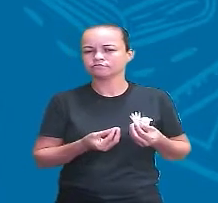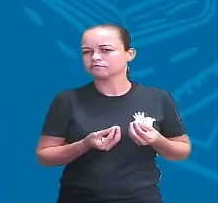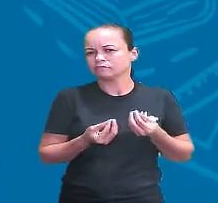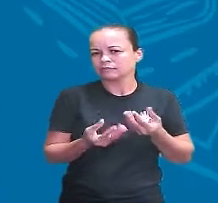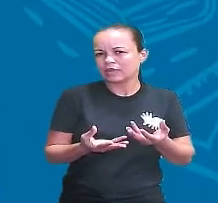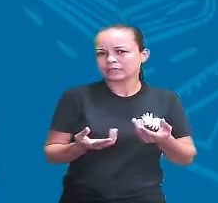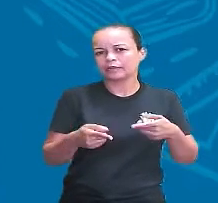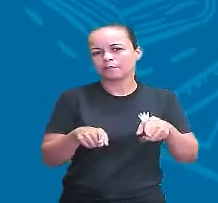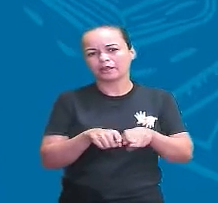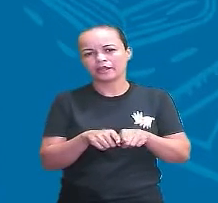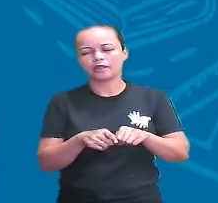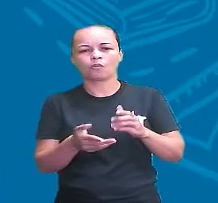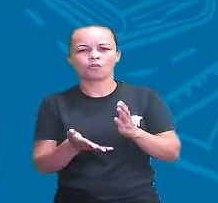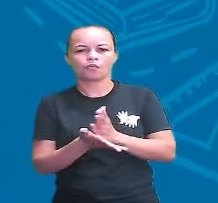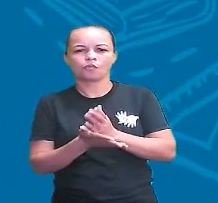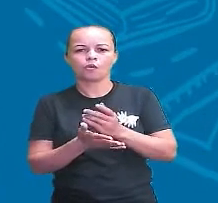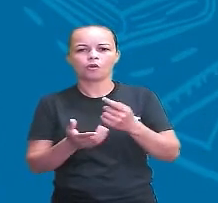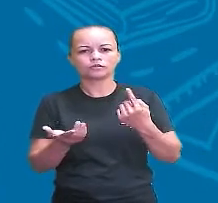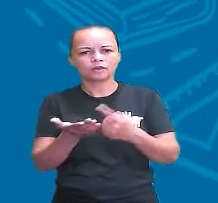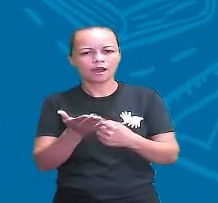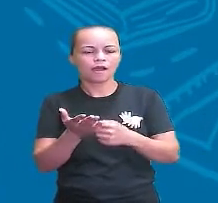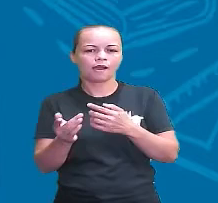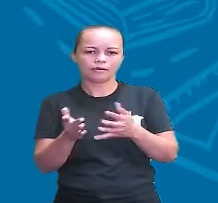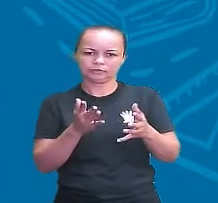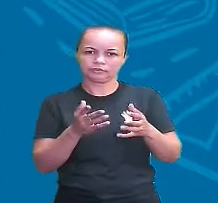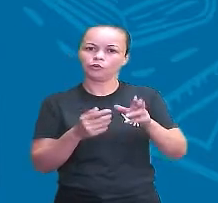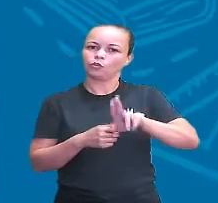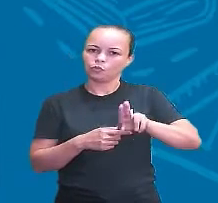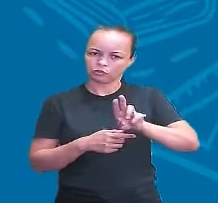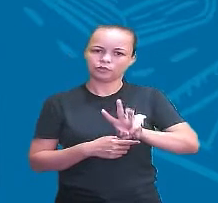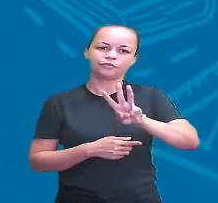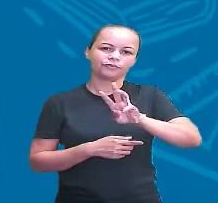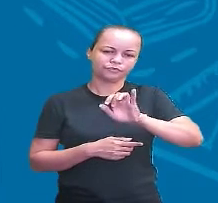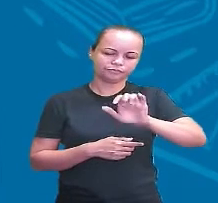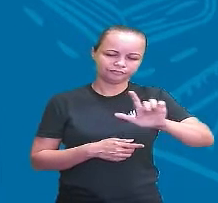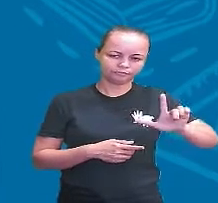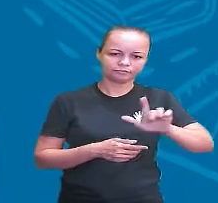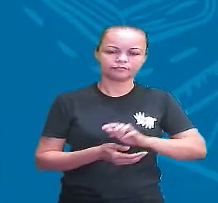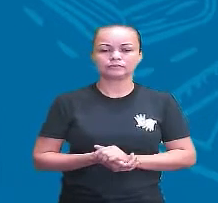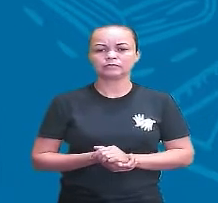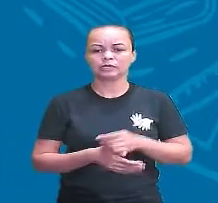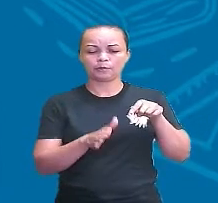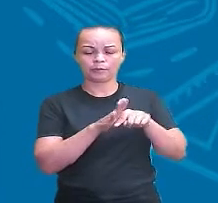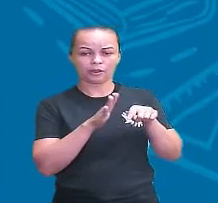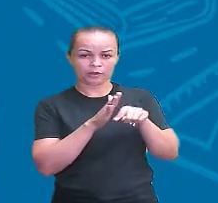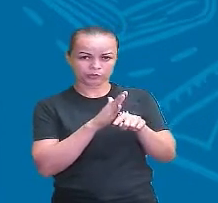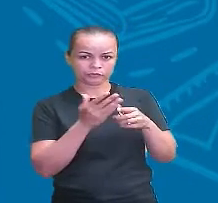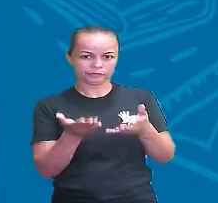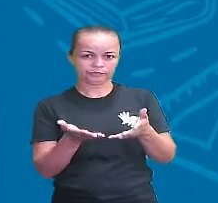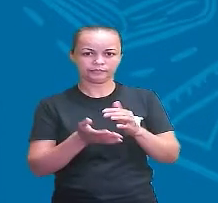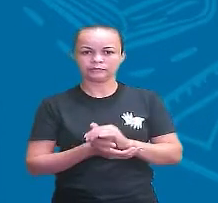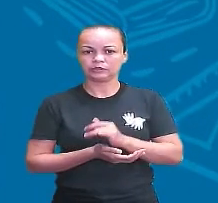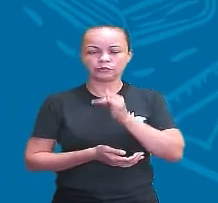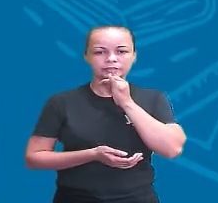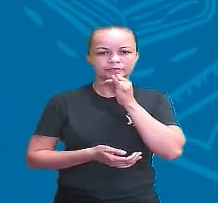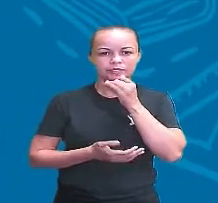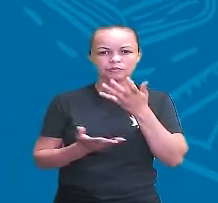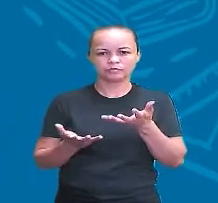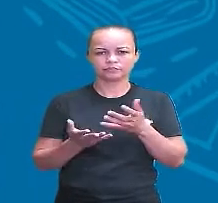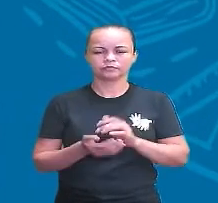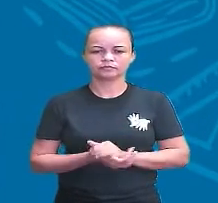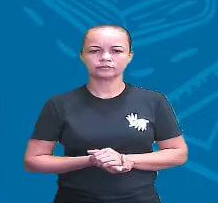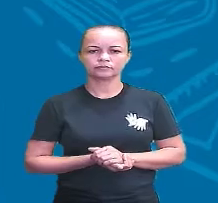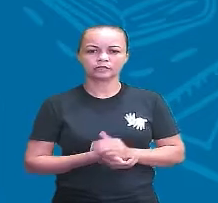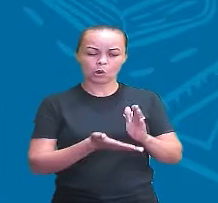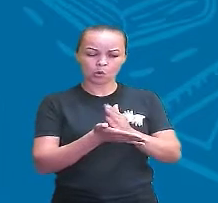algo, também usa-se a mesma partícula, o will. E aí temos a pergunta, can I borrow your book? Posso pegar seu